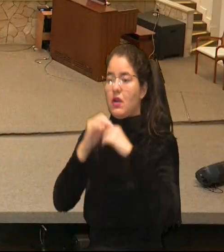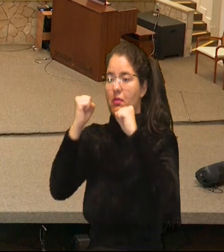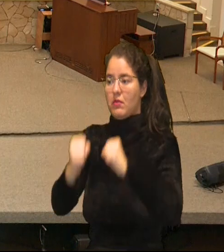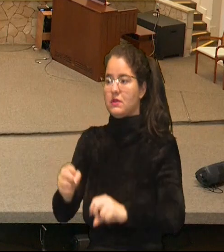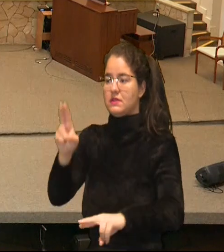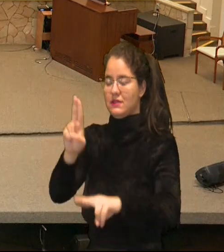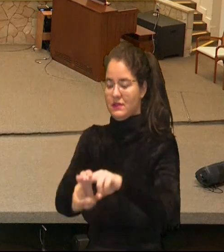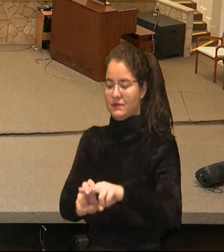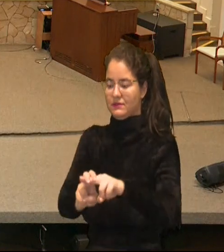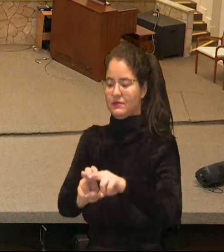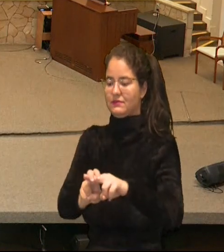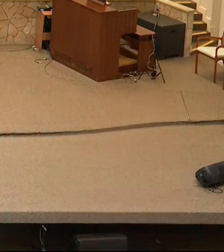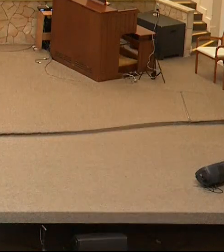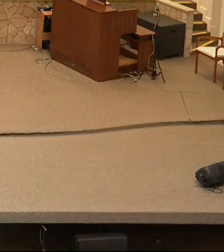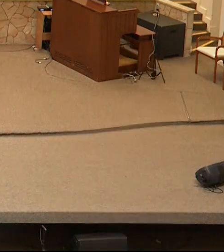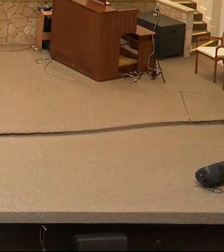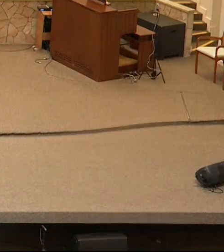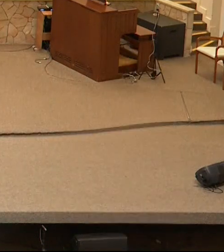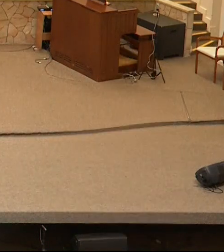Sentai-nos.